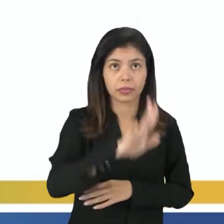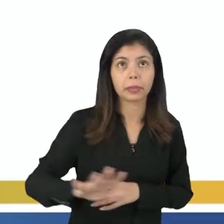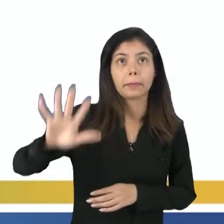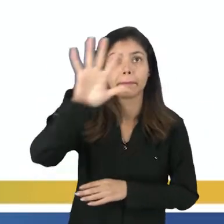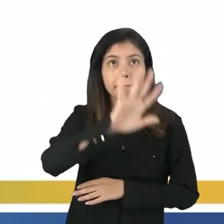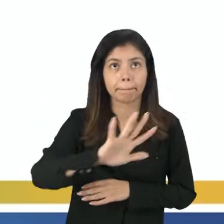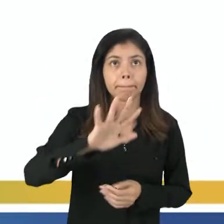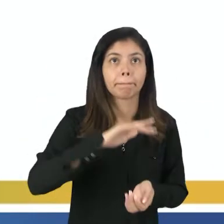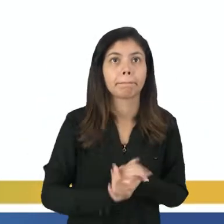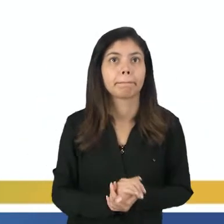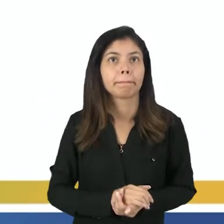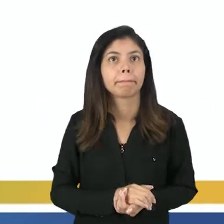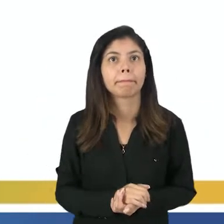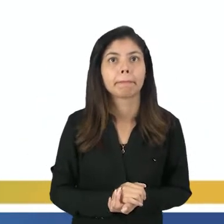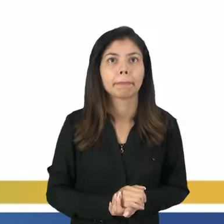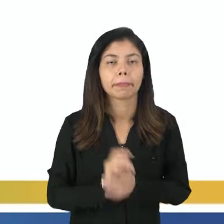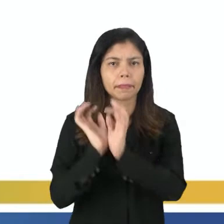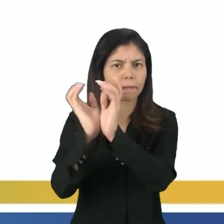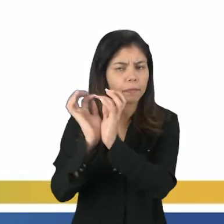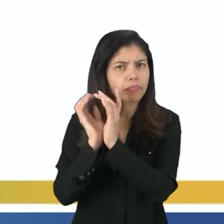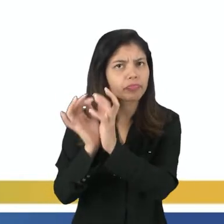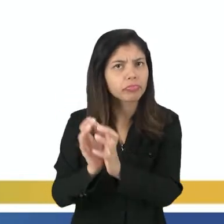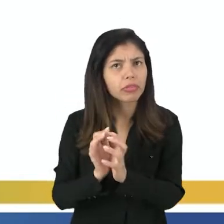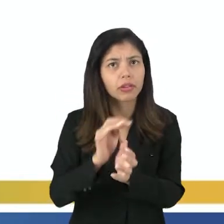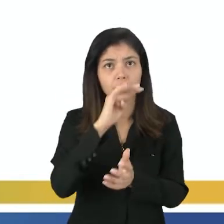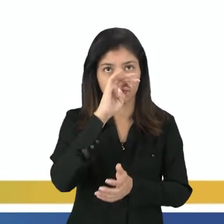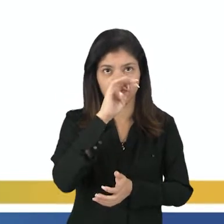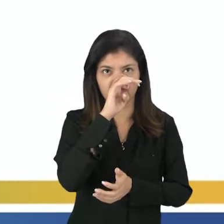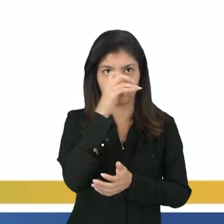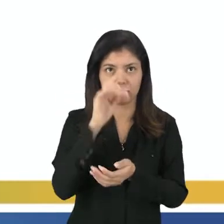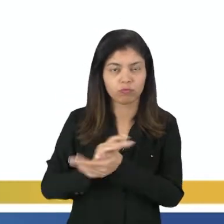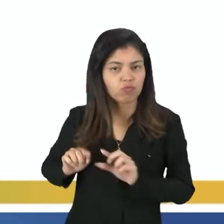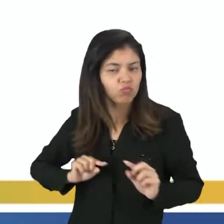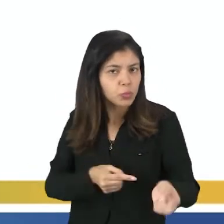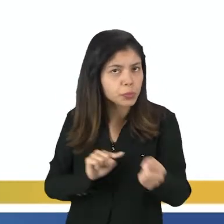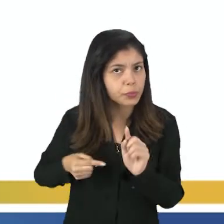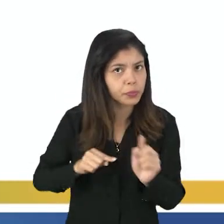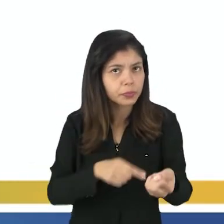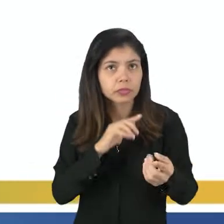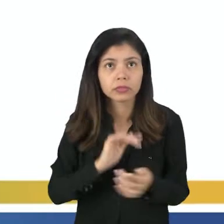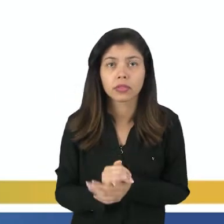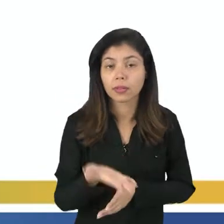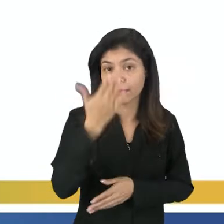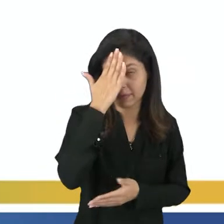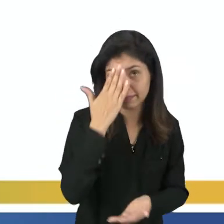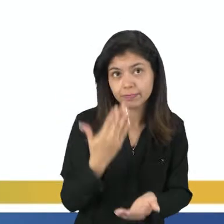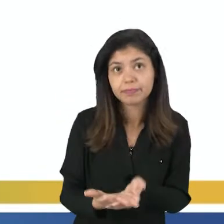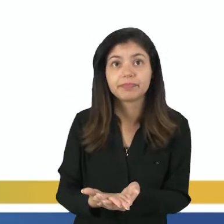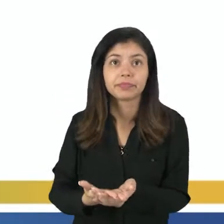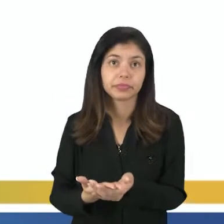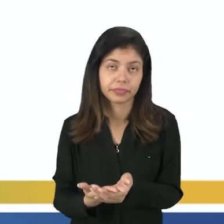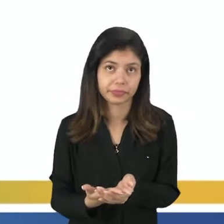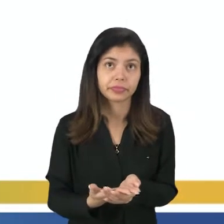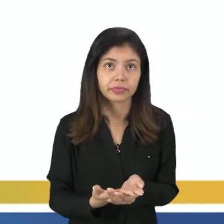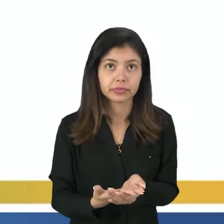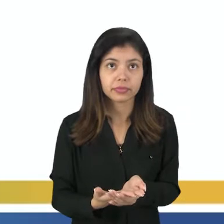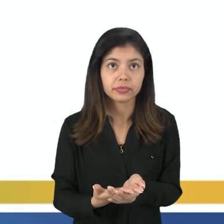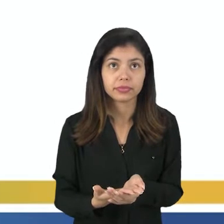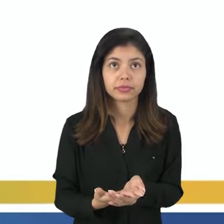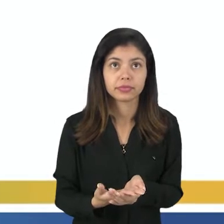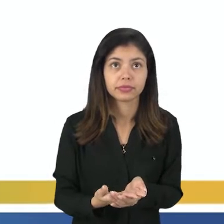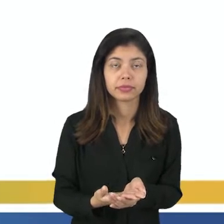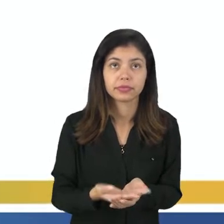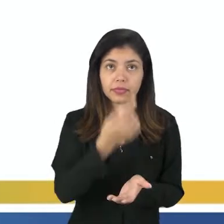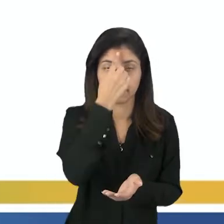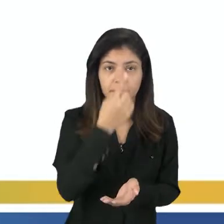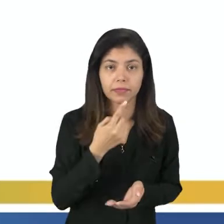a figura, o seu cérebro está sendo indiciado aí a acreditar que aquela figura